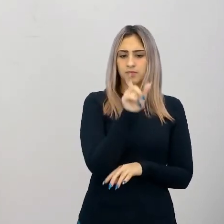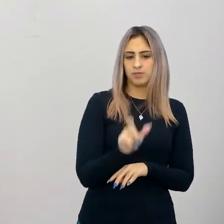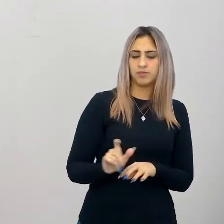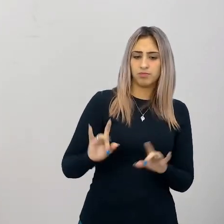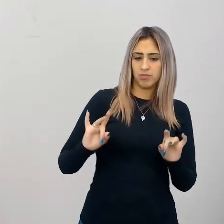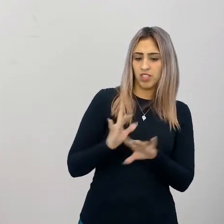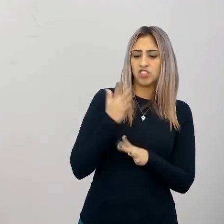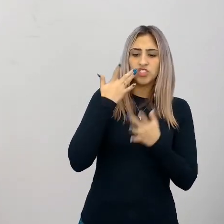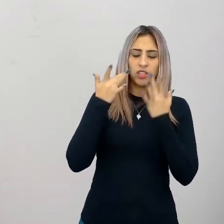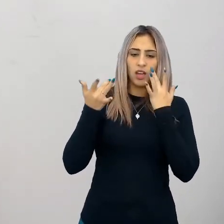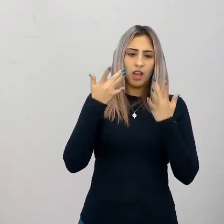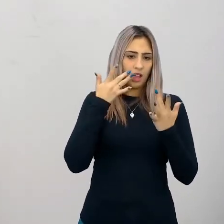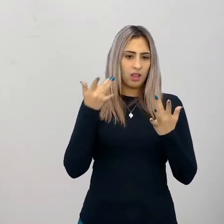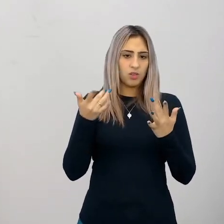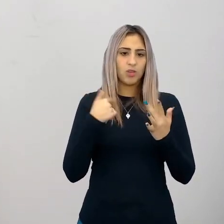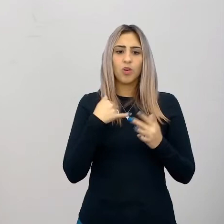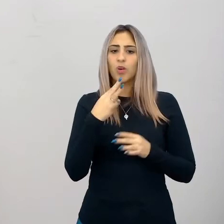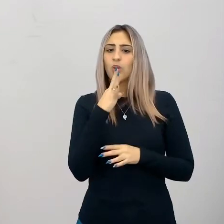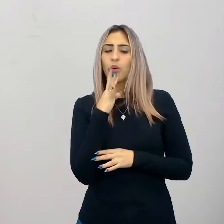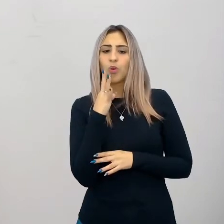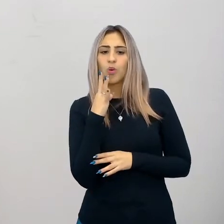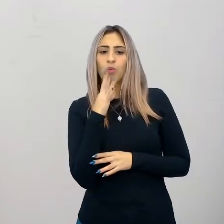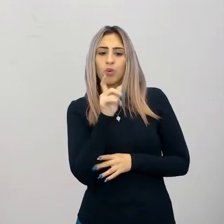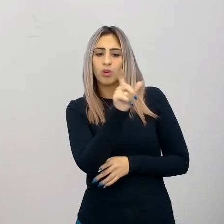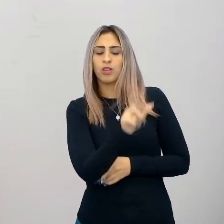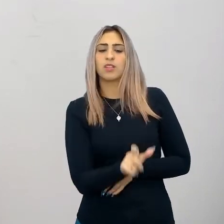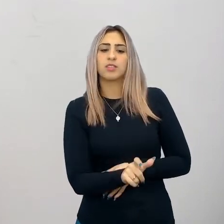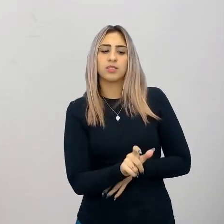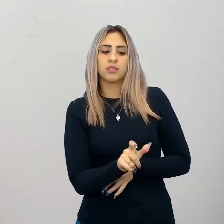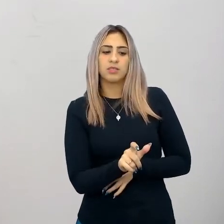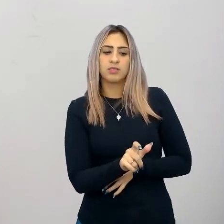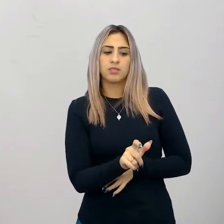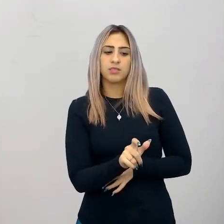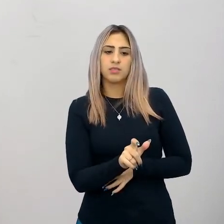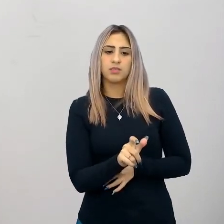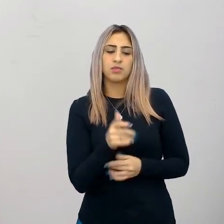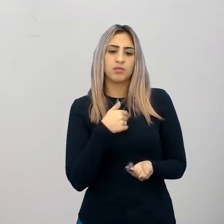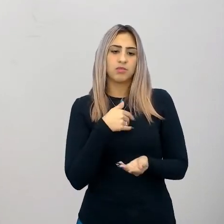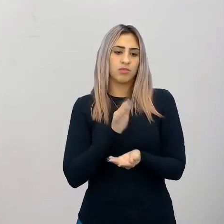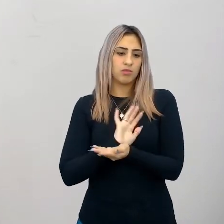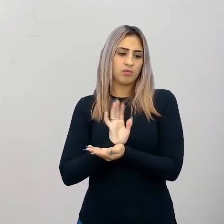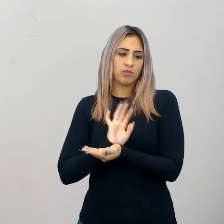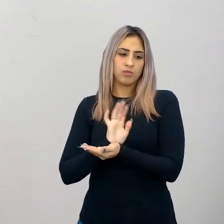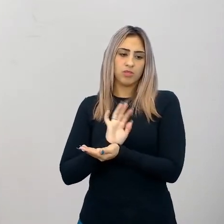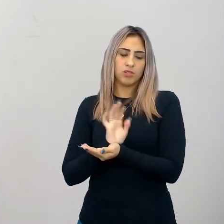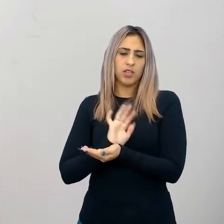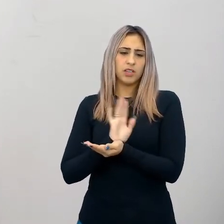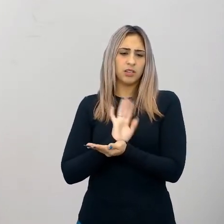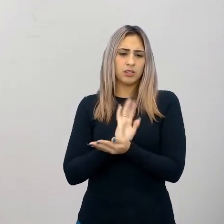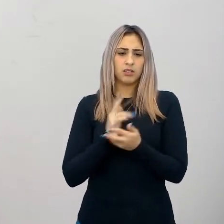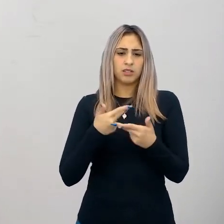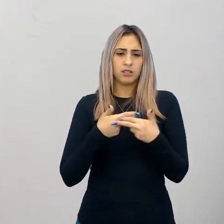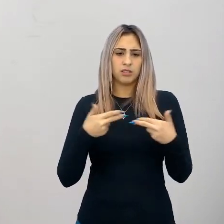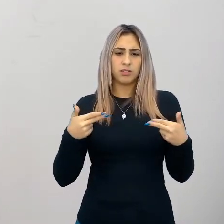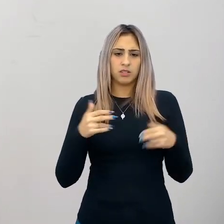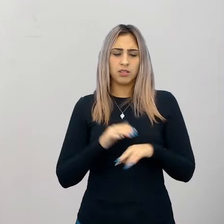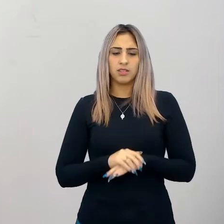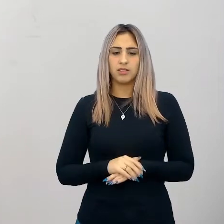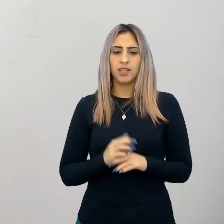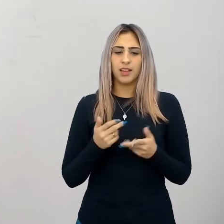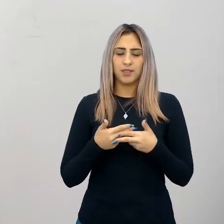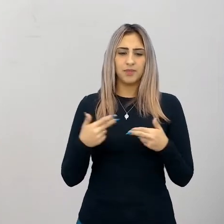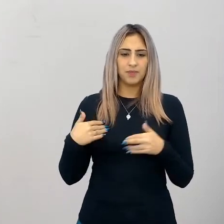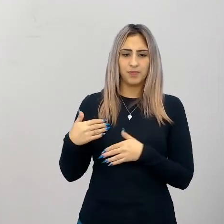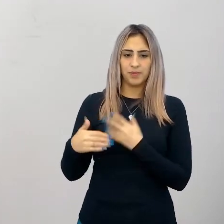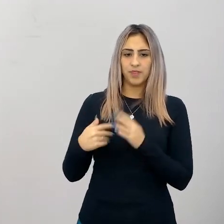antes, e agora eu conhecia antes de ter contato com o filme. Agora, quando eu leio a peça de teatro,